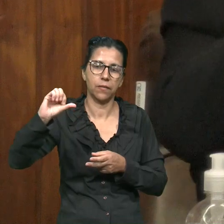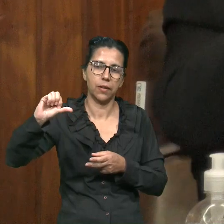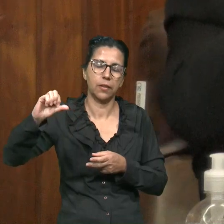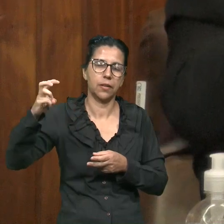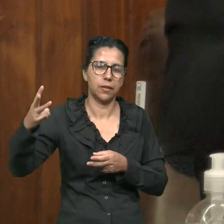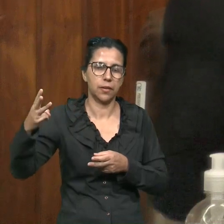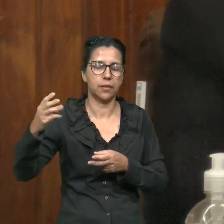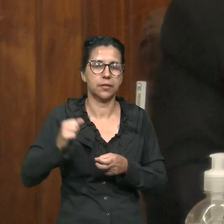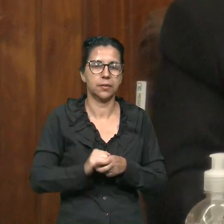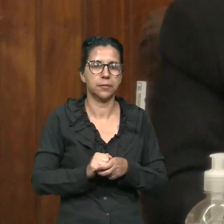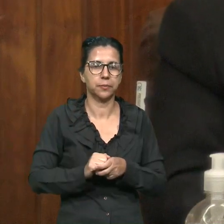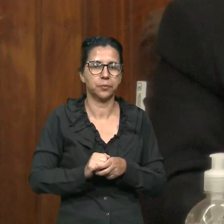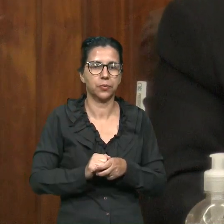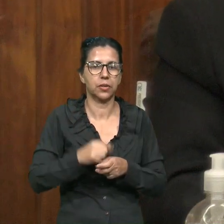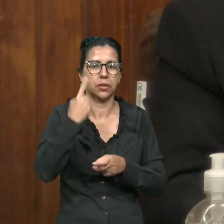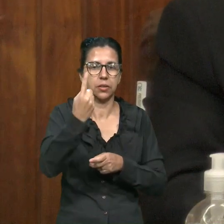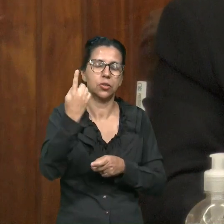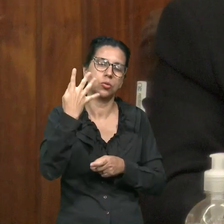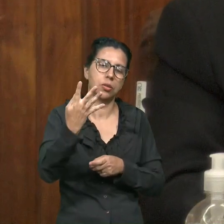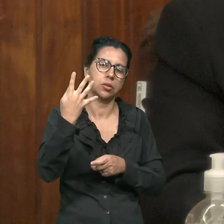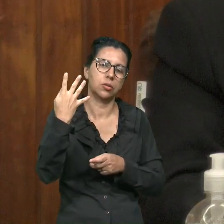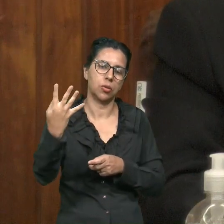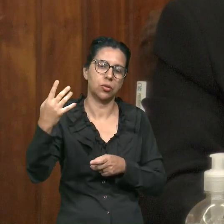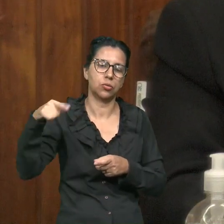R$ 731.677,93. Aditivo